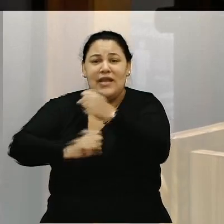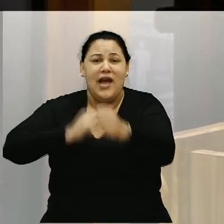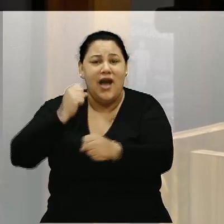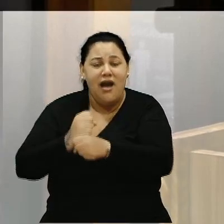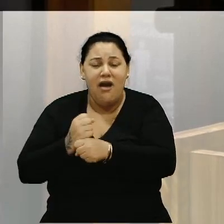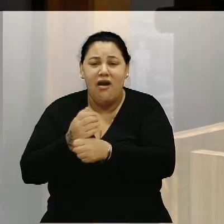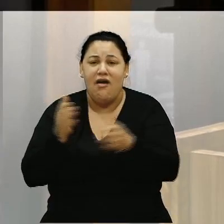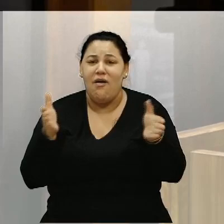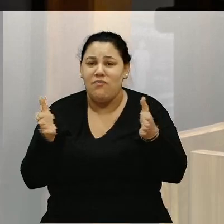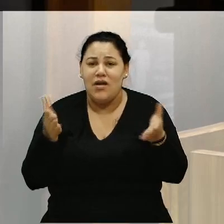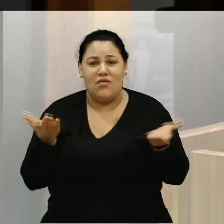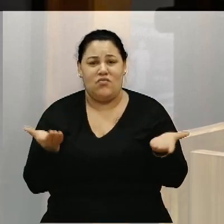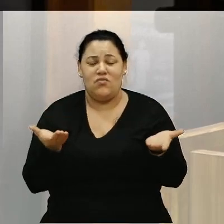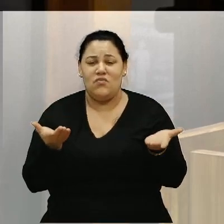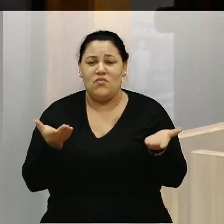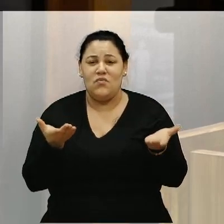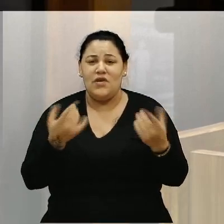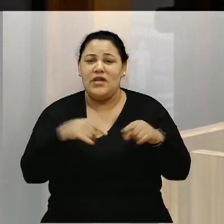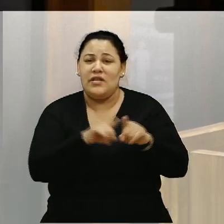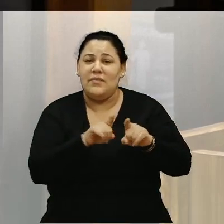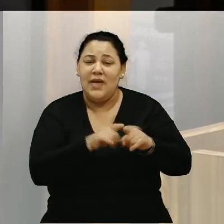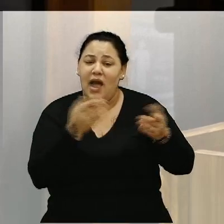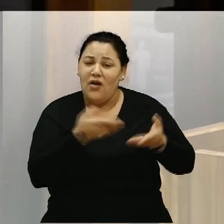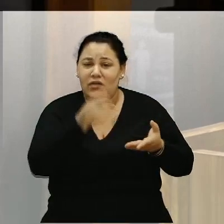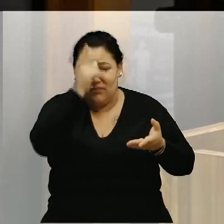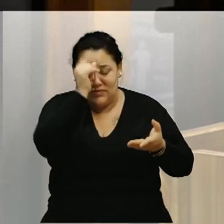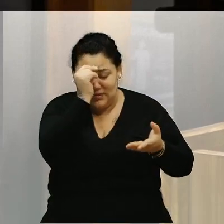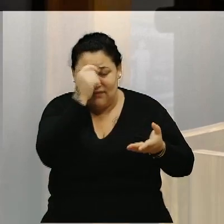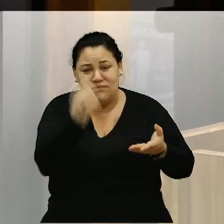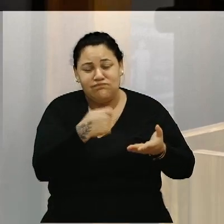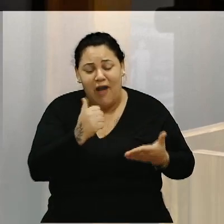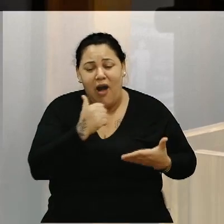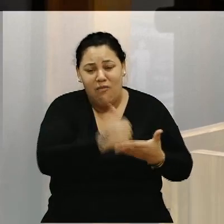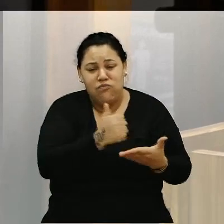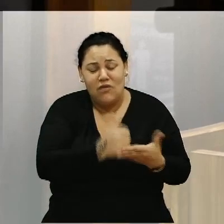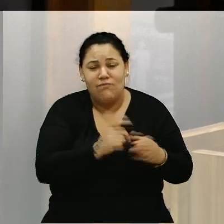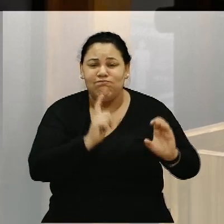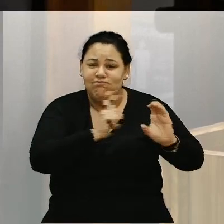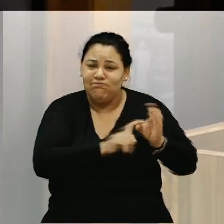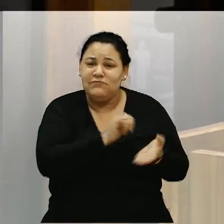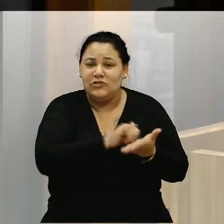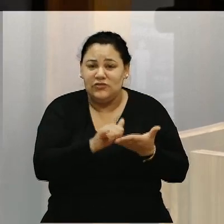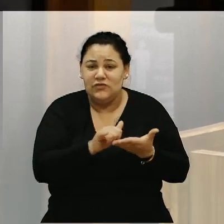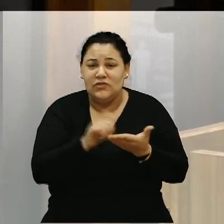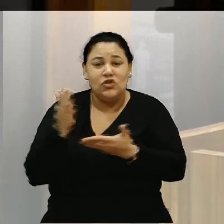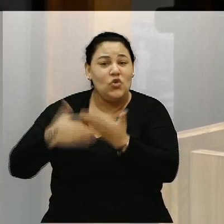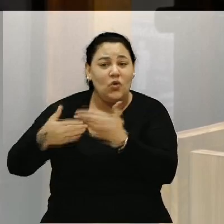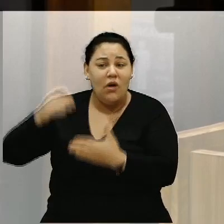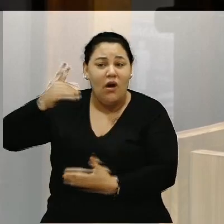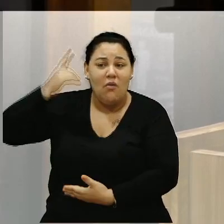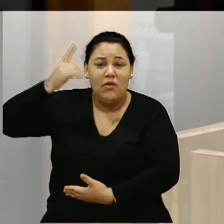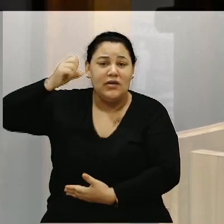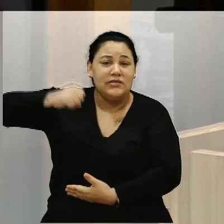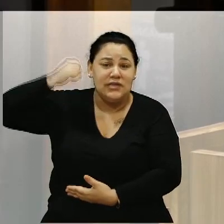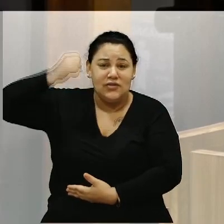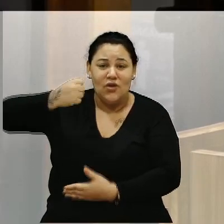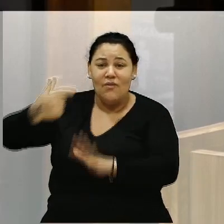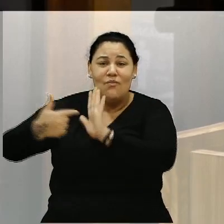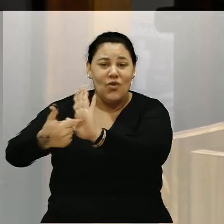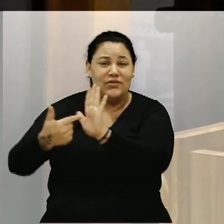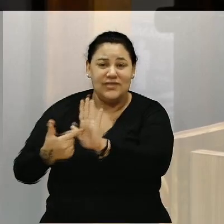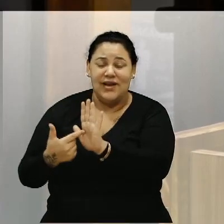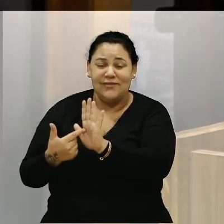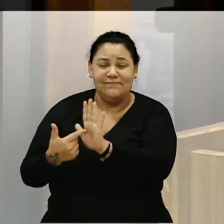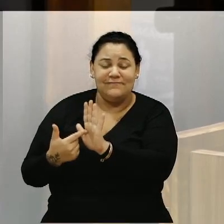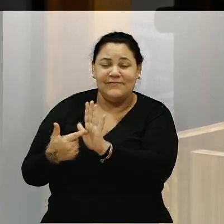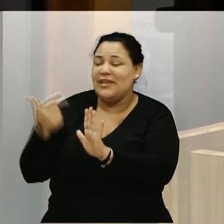contrariamente às emendas que buscavam amenizar o peso dessa dívida, esses deputados, deputadas e senador demonstraram total